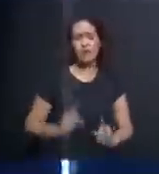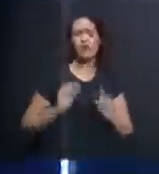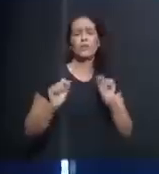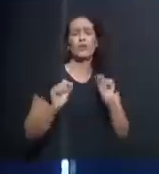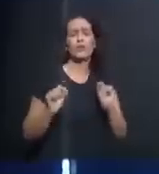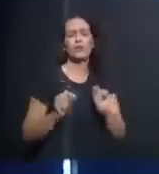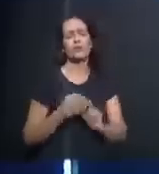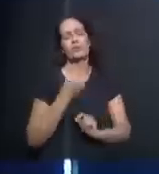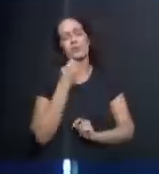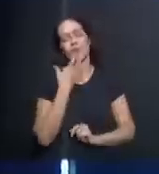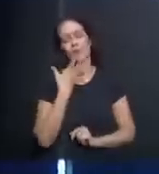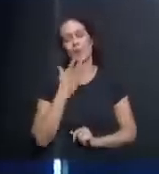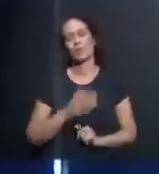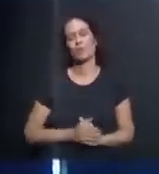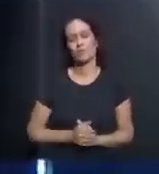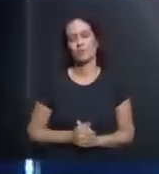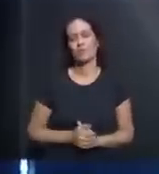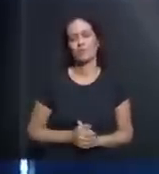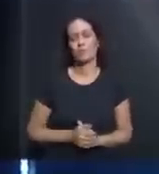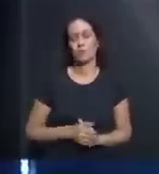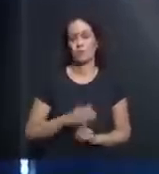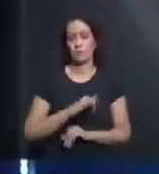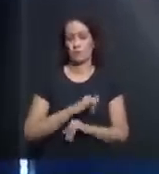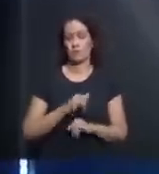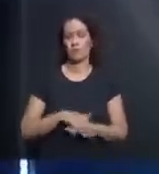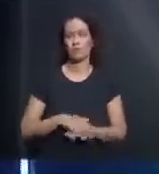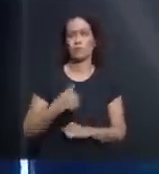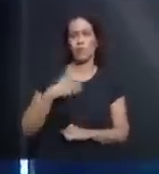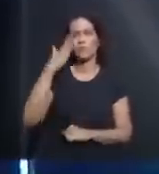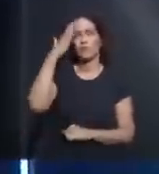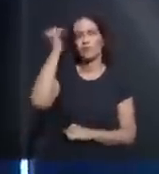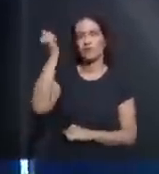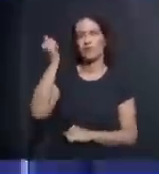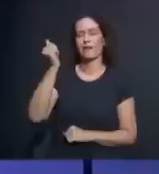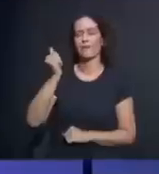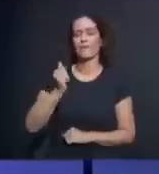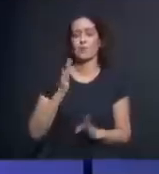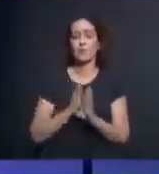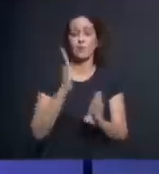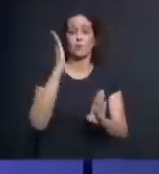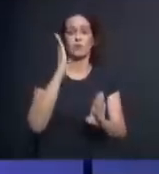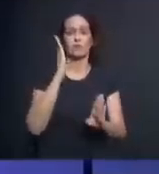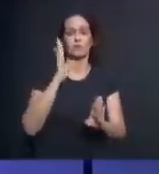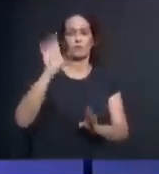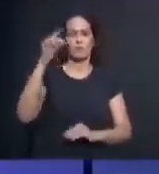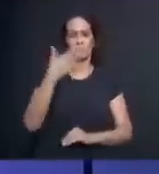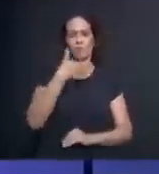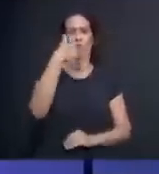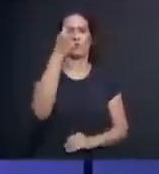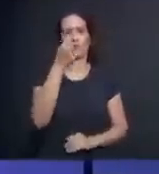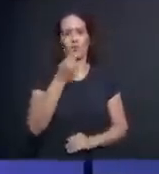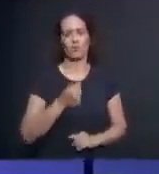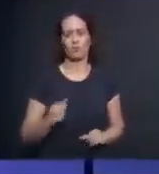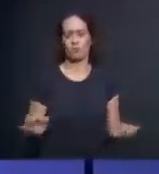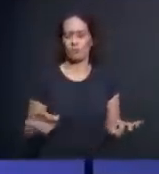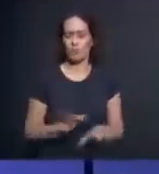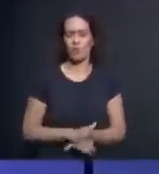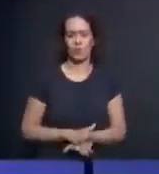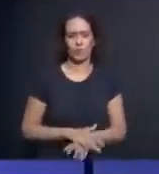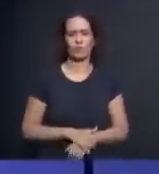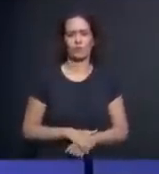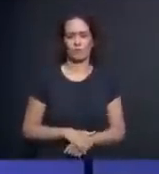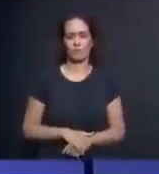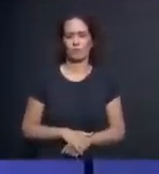bom quando você fala assim: ah, eu sei o que eu tenho que fazer, e eu vou fazer isso, e eu estou fazendo isso. E não me tira, não. Não estou